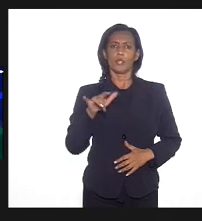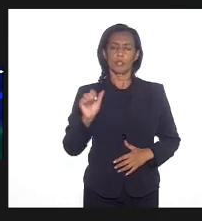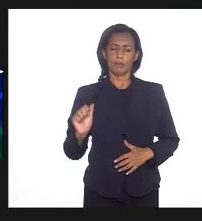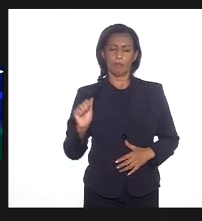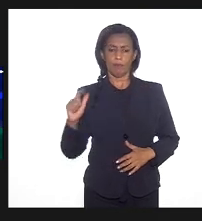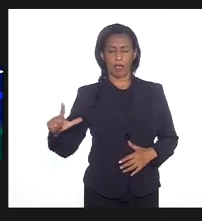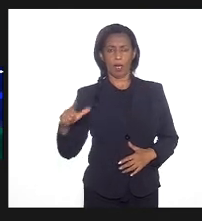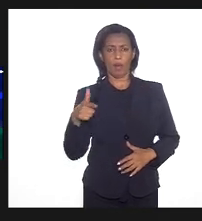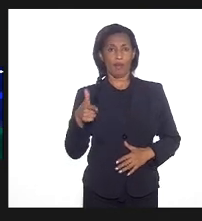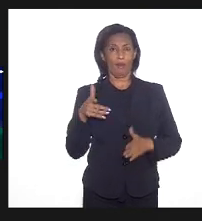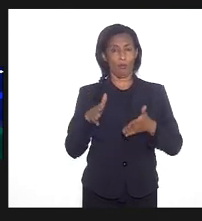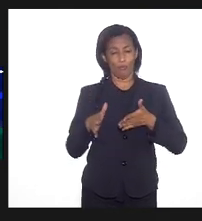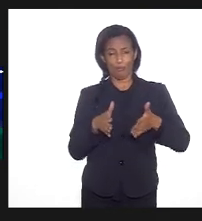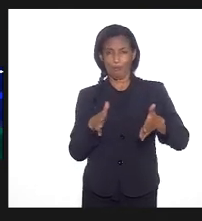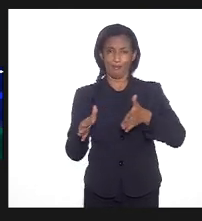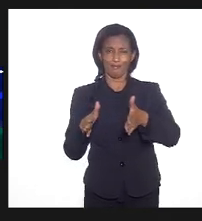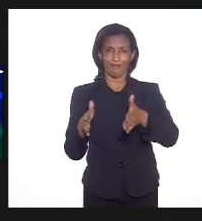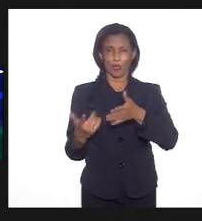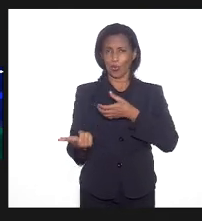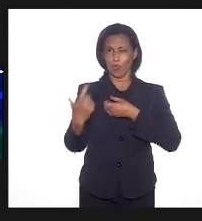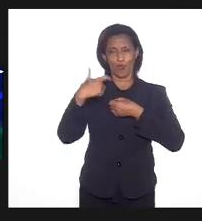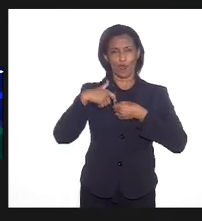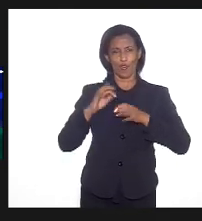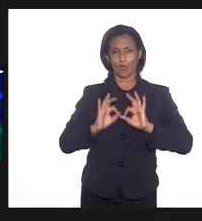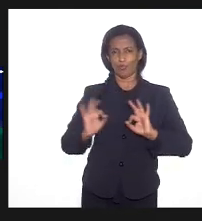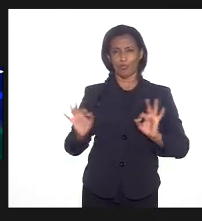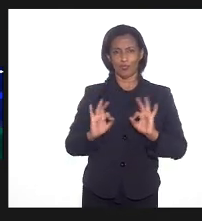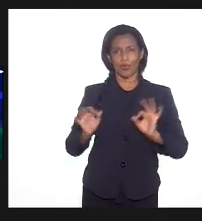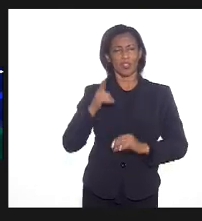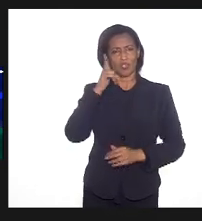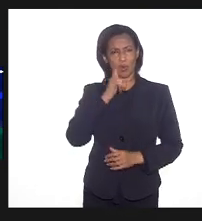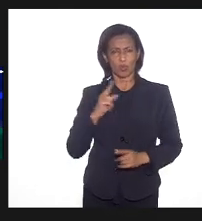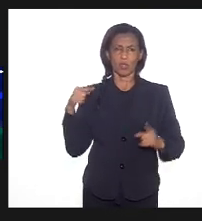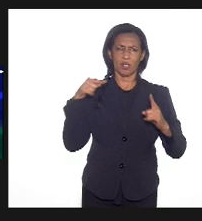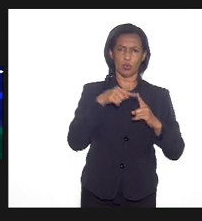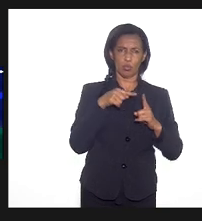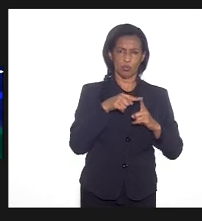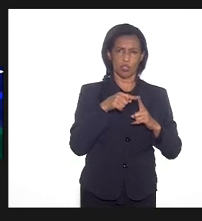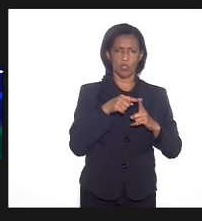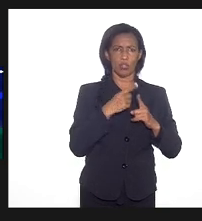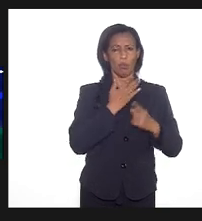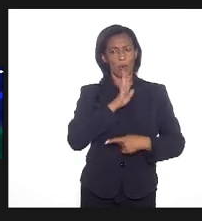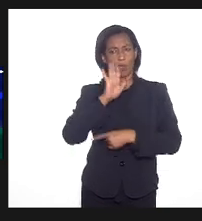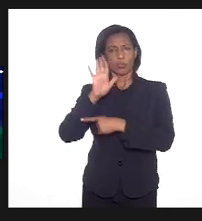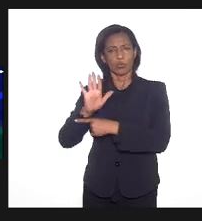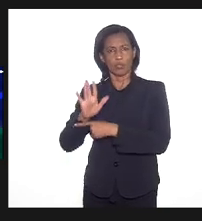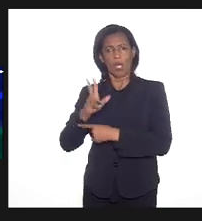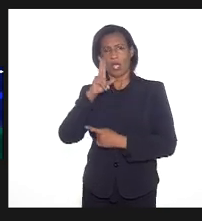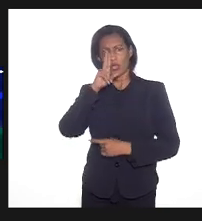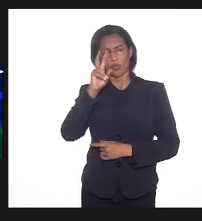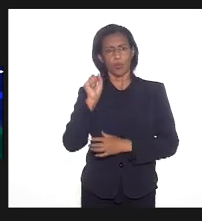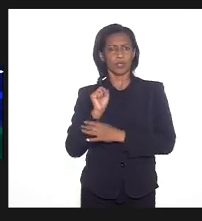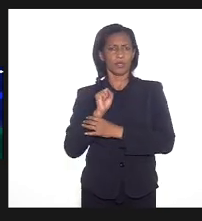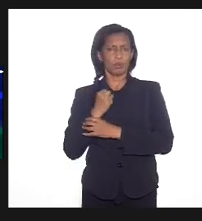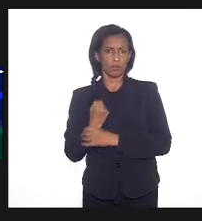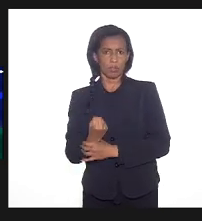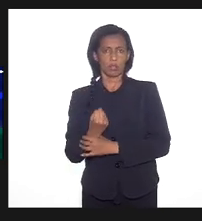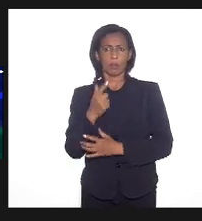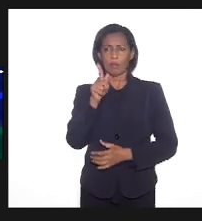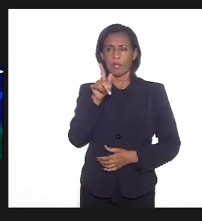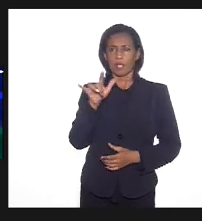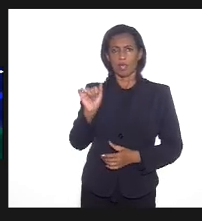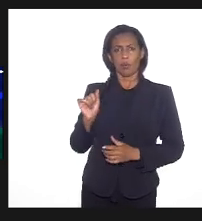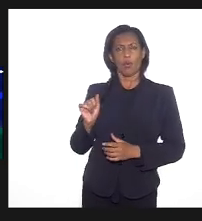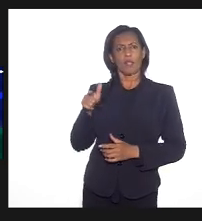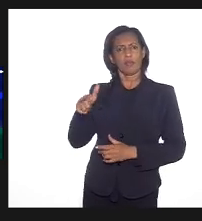caminho sem volta e que a gente vai conseguir esse importante objetivo para desafogar as forças de segurança para que a guarda fique com os